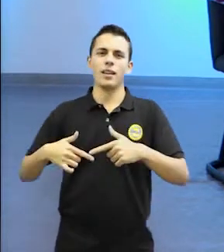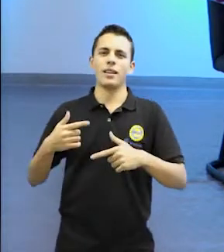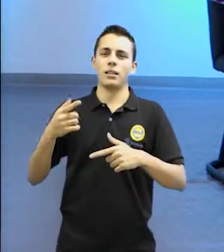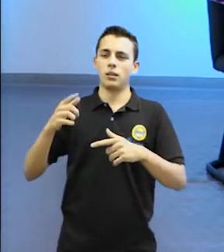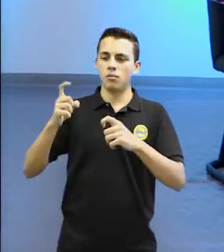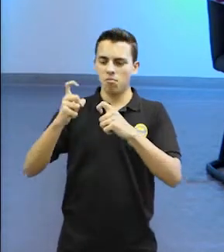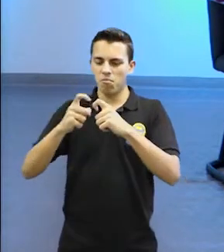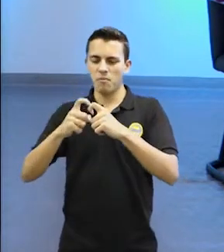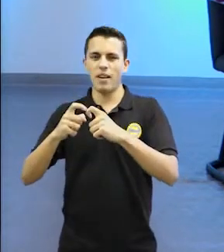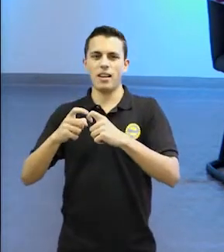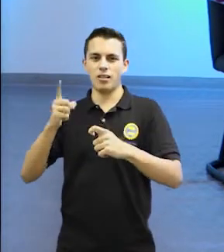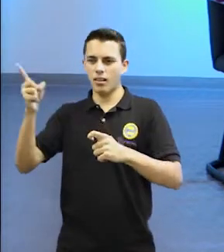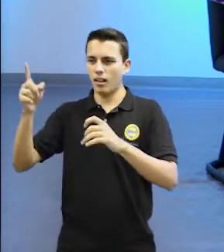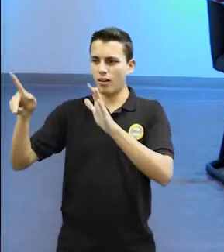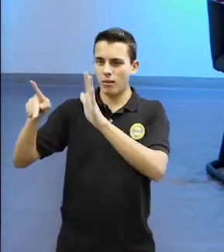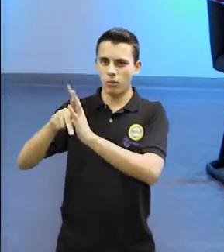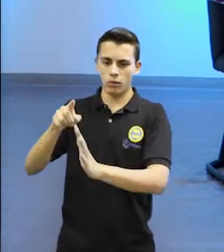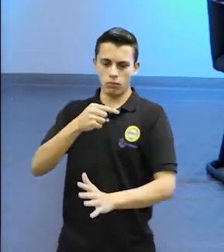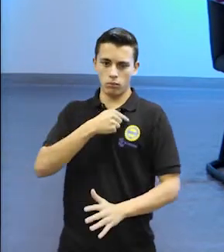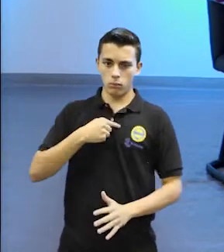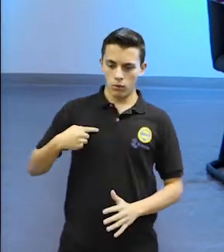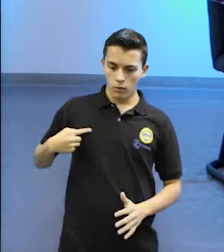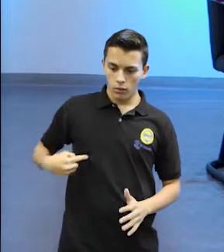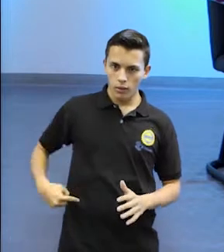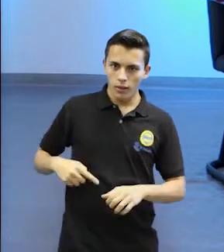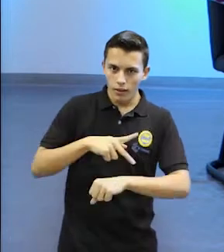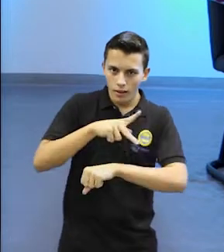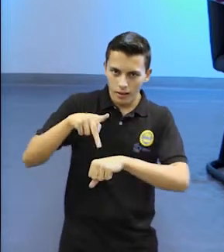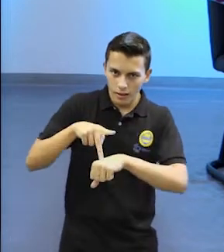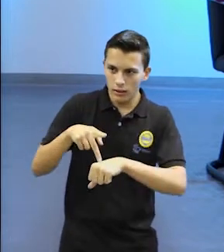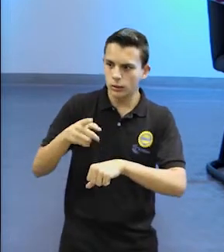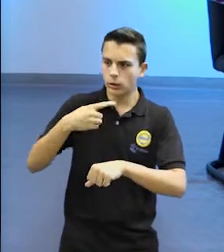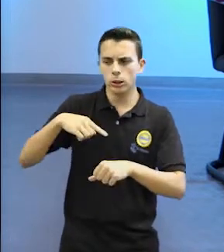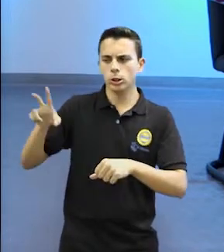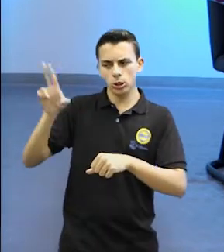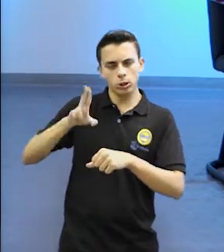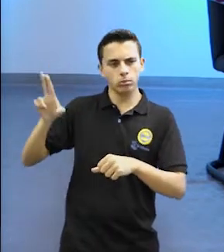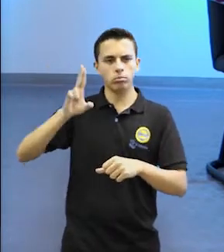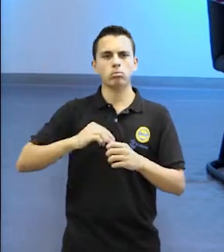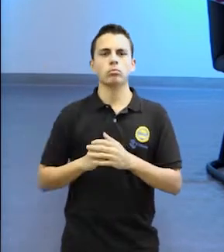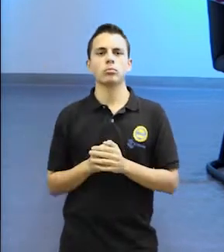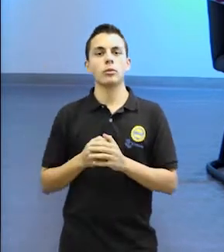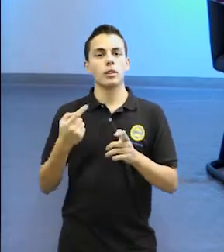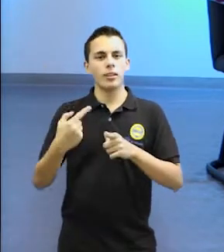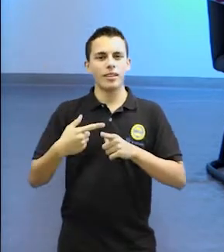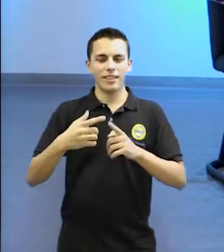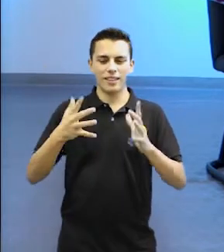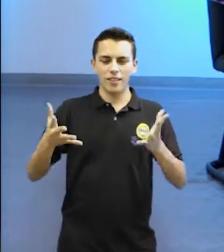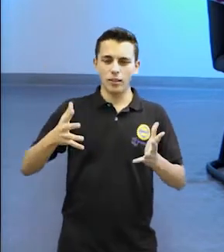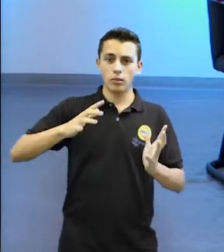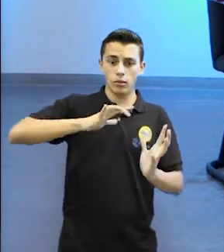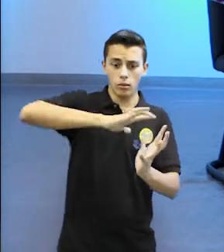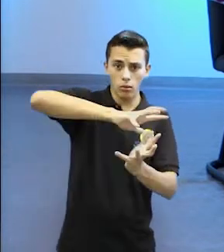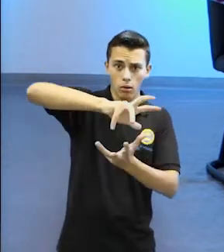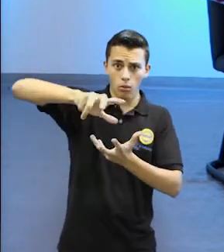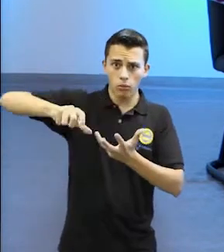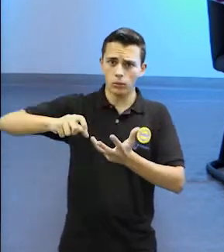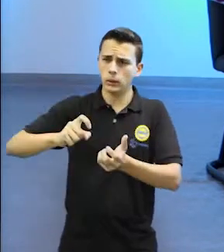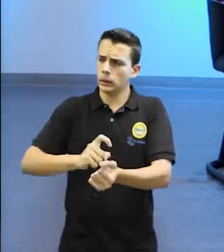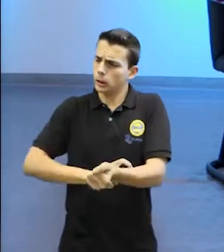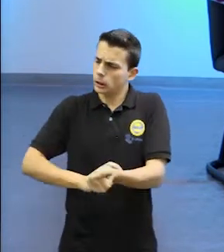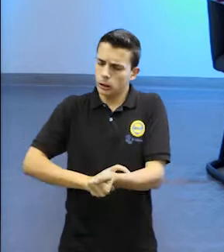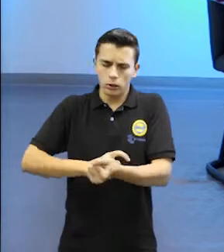medicina chinesa. Olha que interessante. Nós levamos... hoje a gente vive num mundo extremamente estressante, né? Onde as pessoas não têm